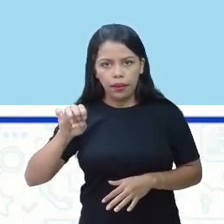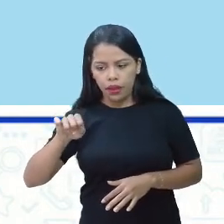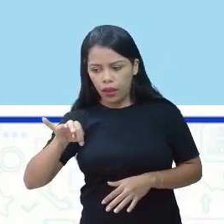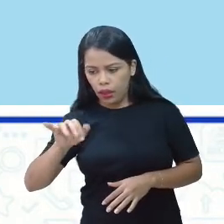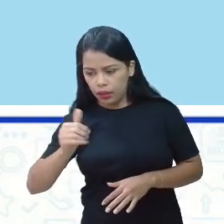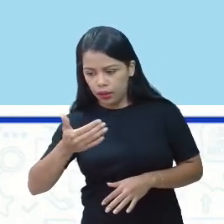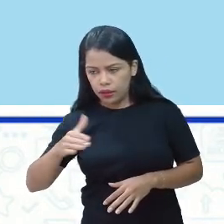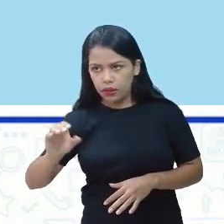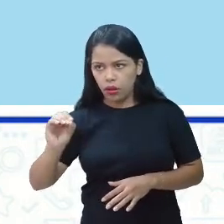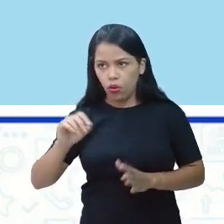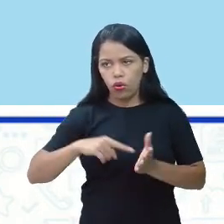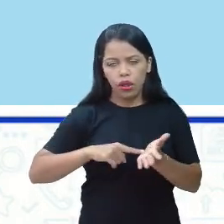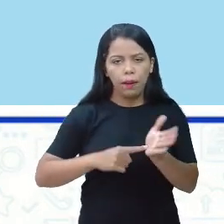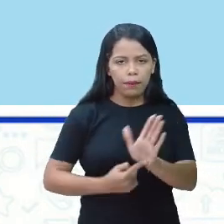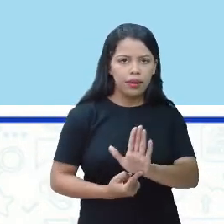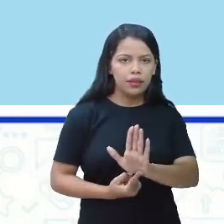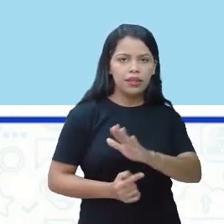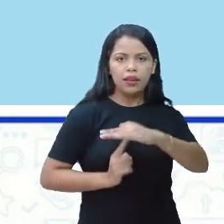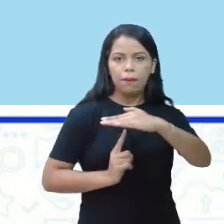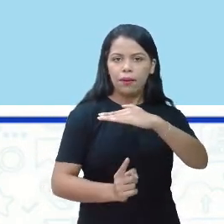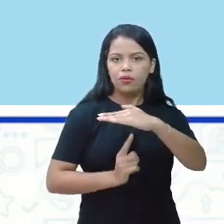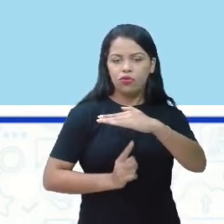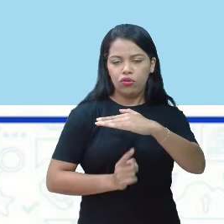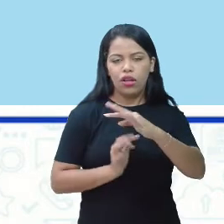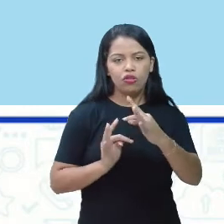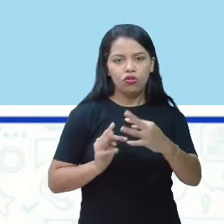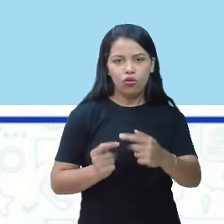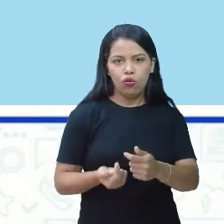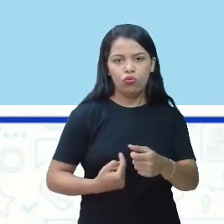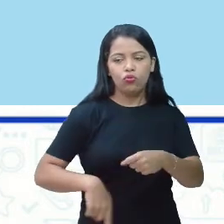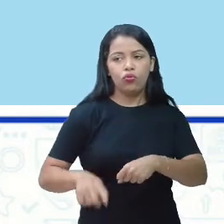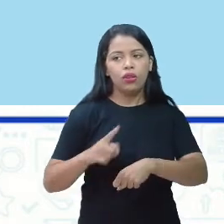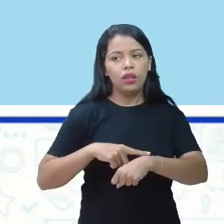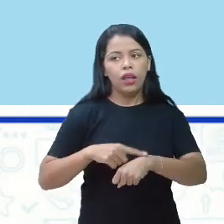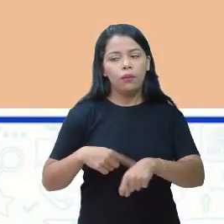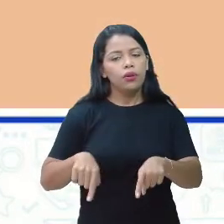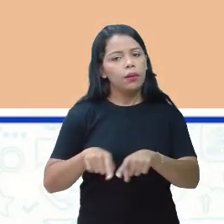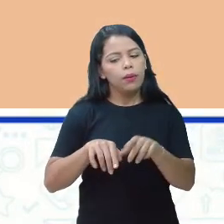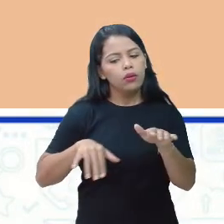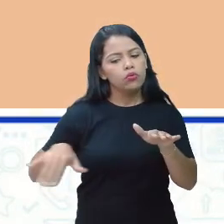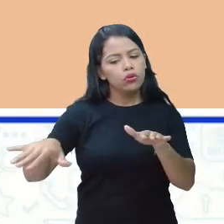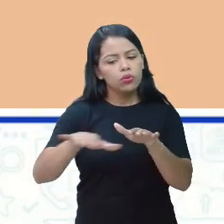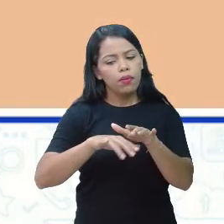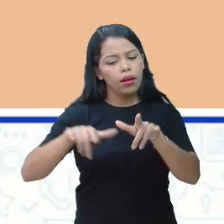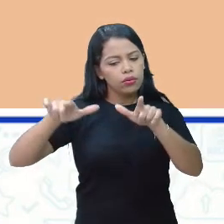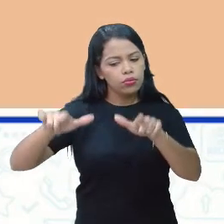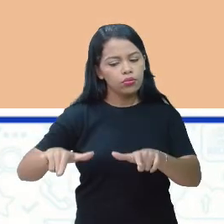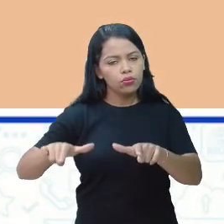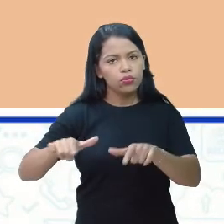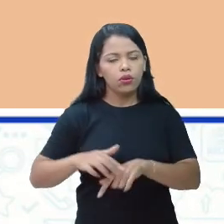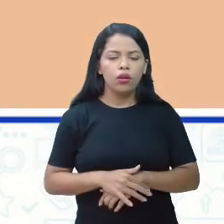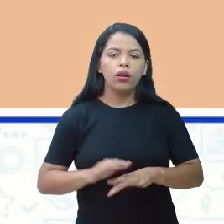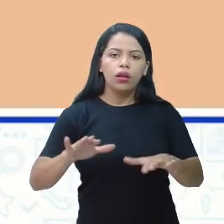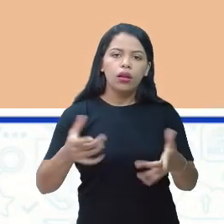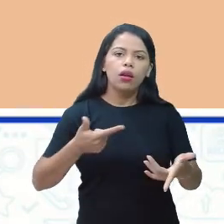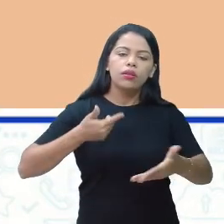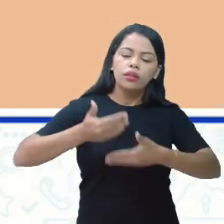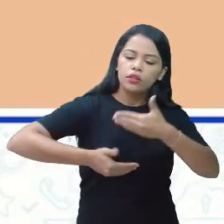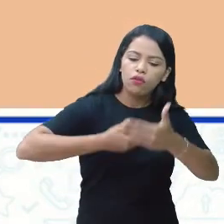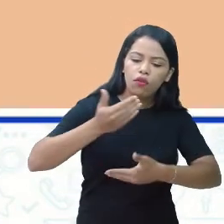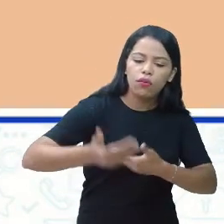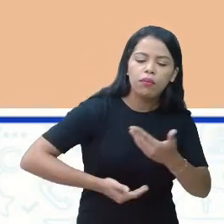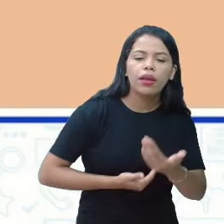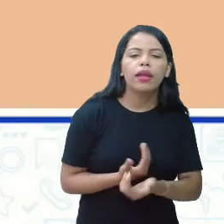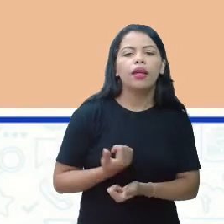dos personagens, do tempo e do espaço. O desenvolvimento da